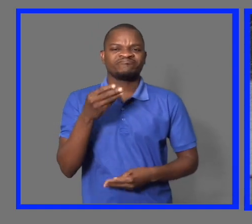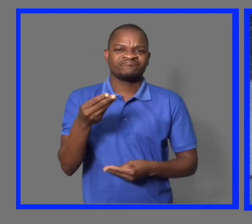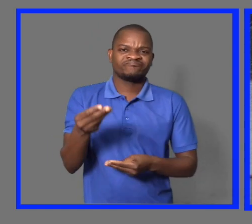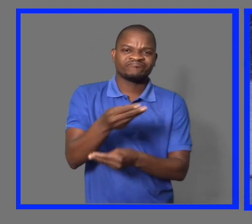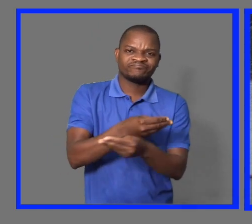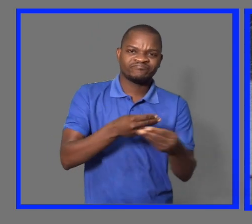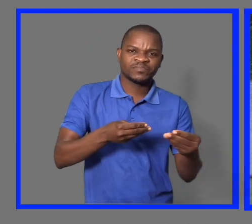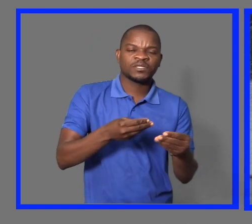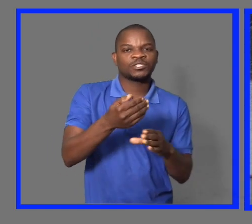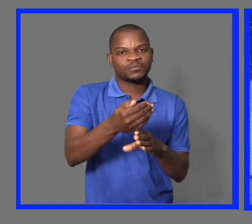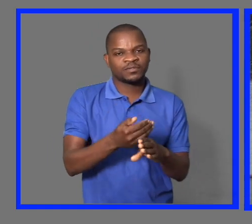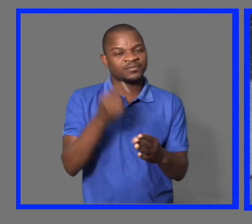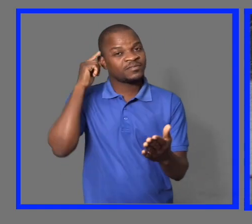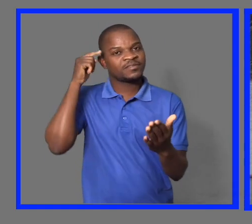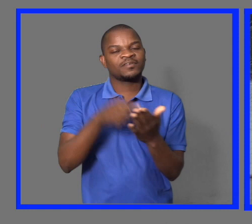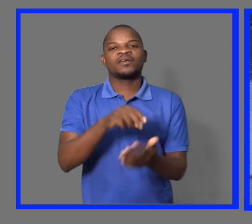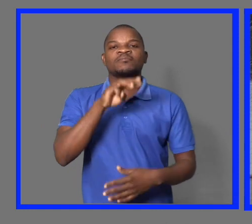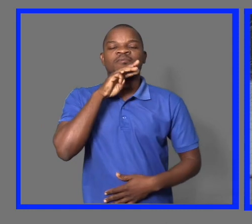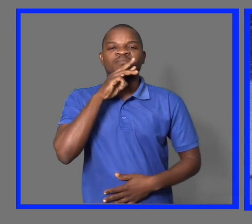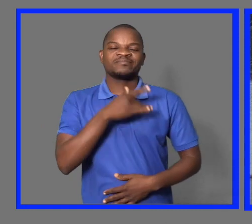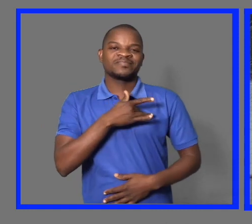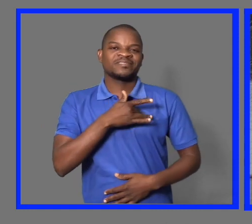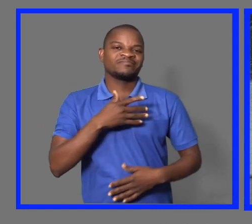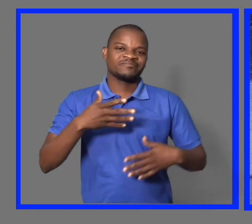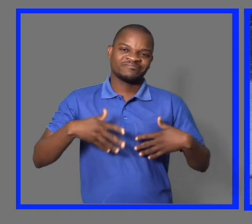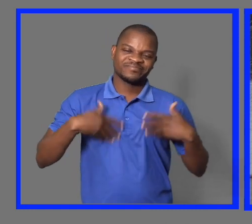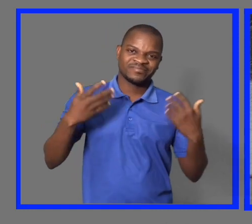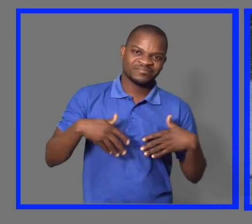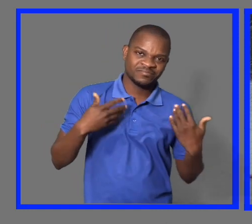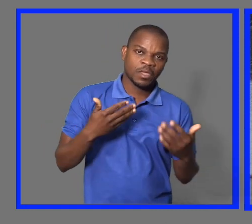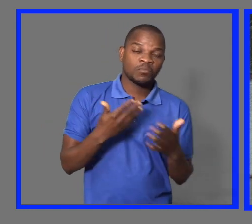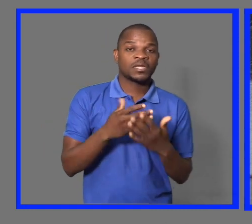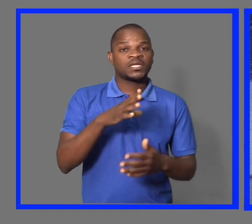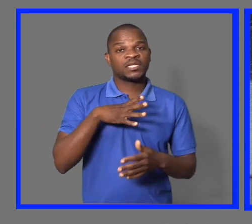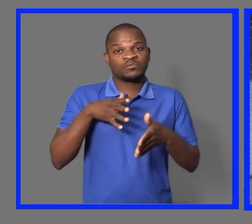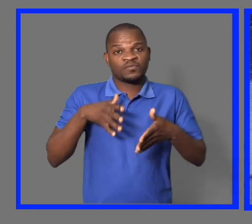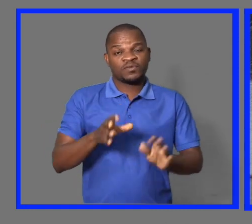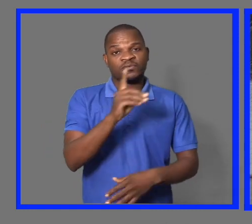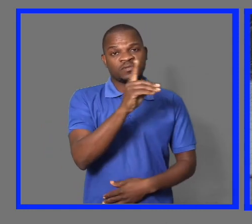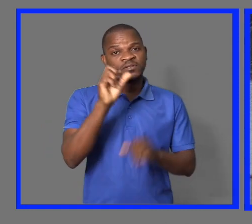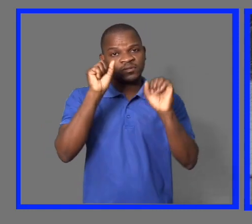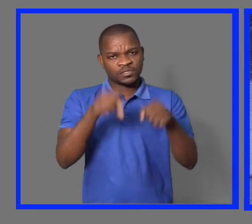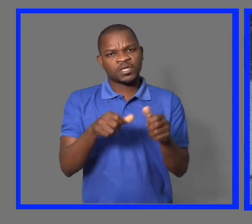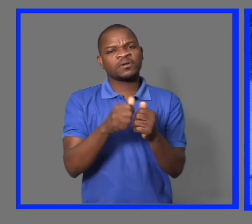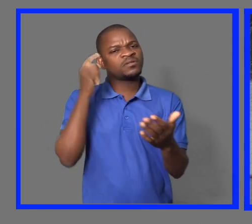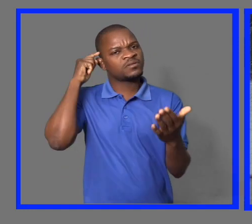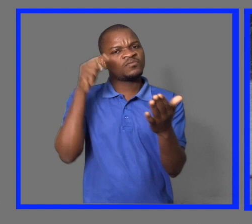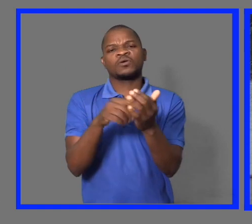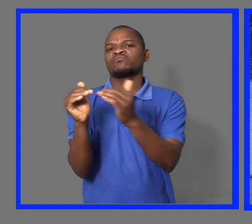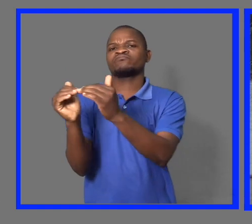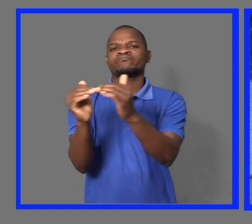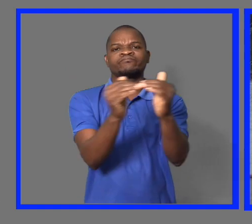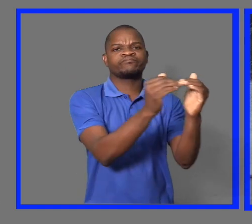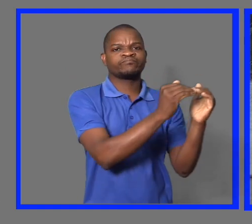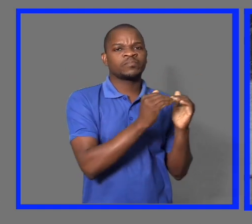mães, e tal, isto encoraja as mães numa situação de vida. Ainda que sejamos diferentes, todos